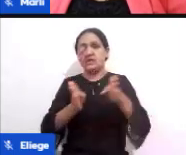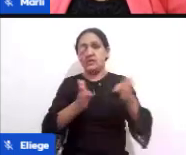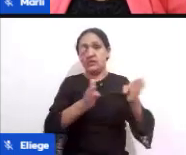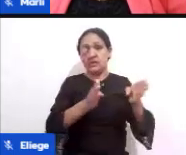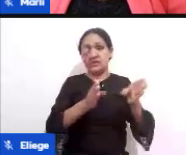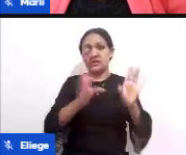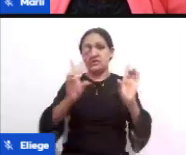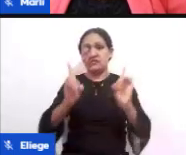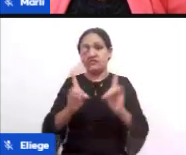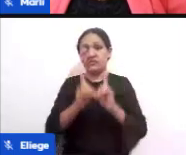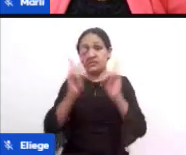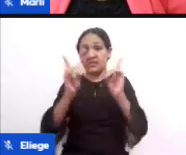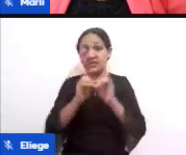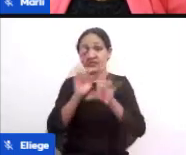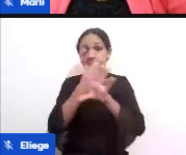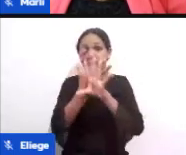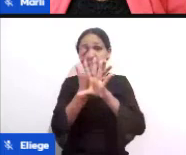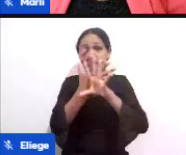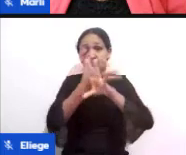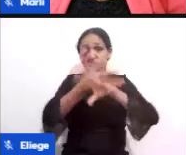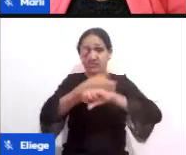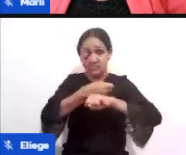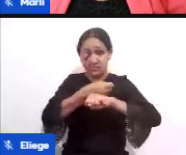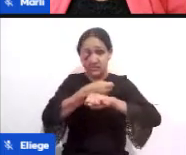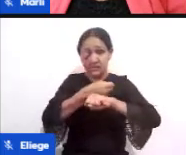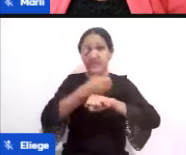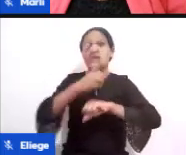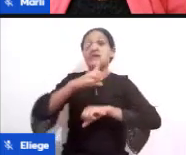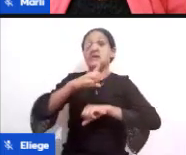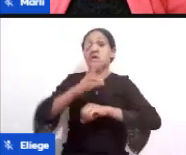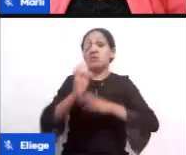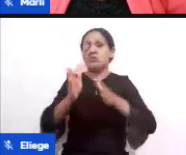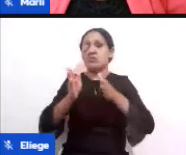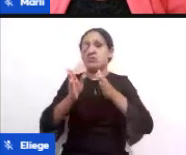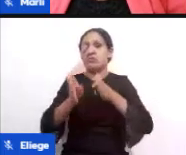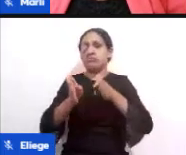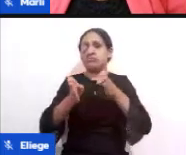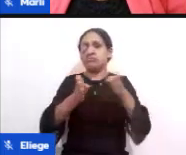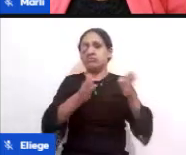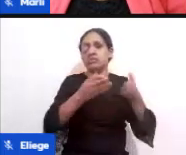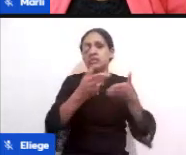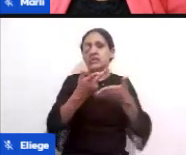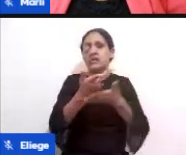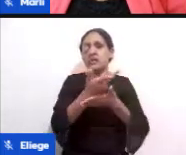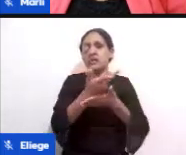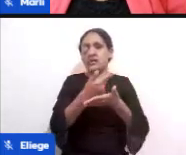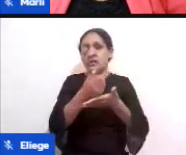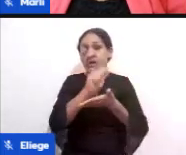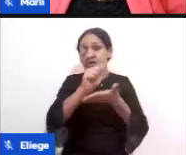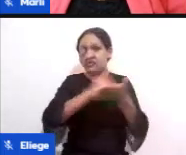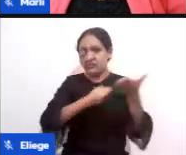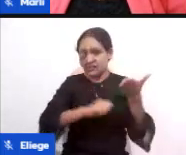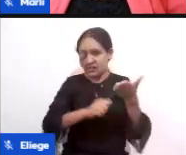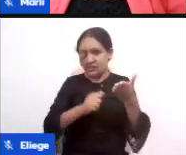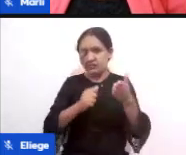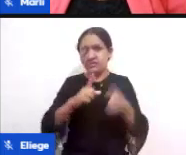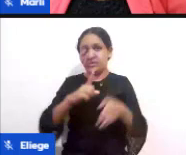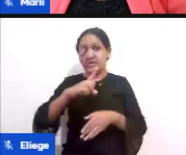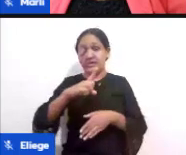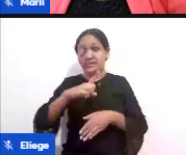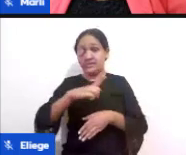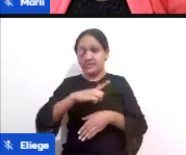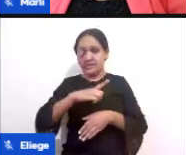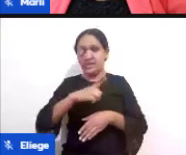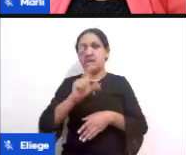interdisciplinar, ela parte de sequências de atividades sequenciadas que devem ter